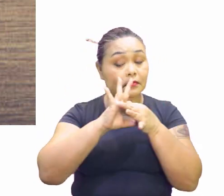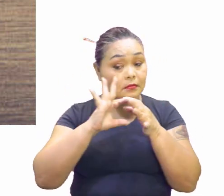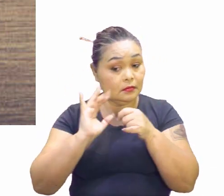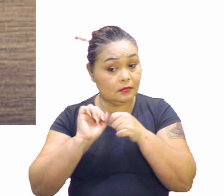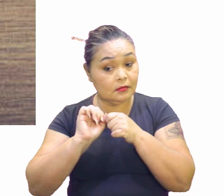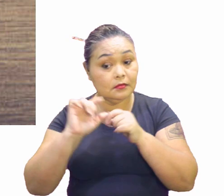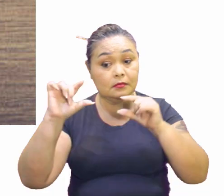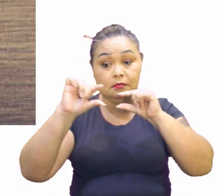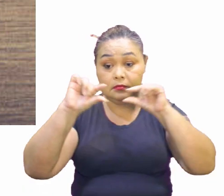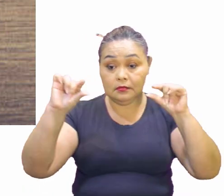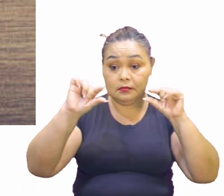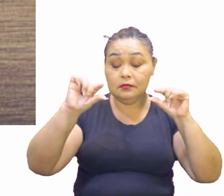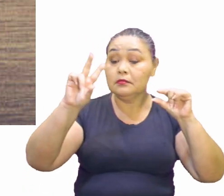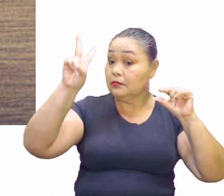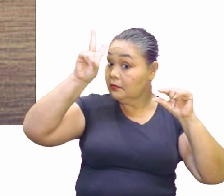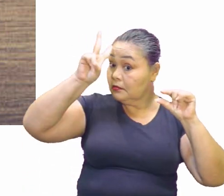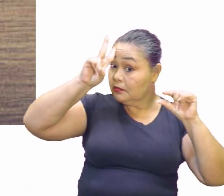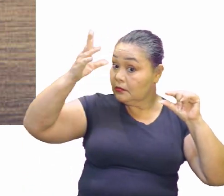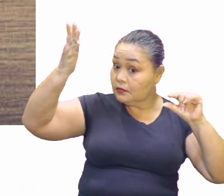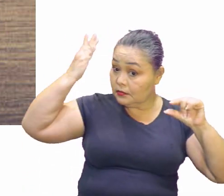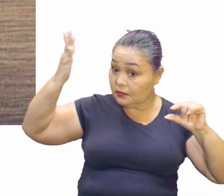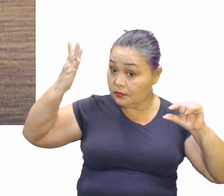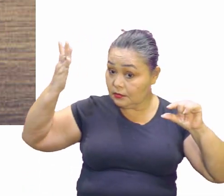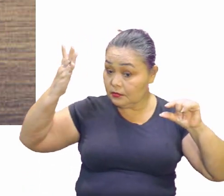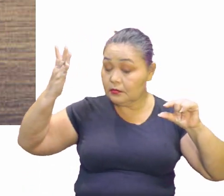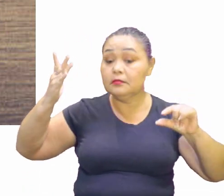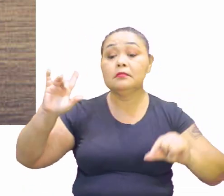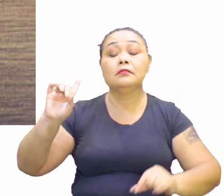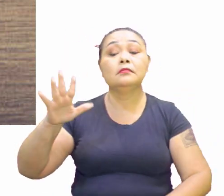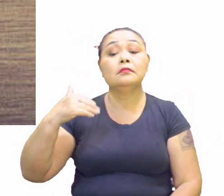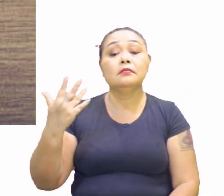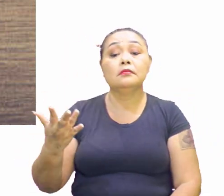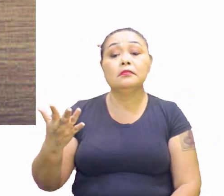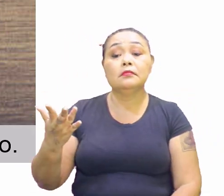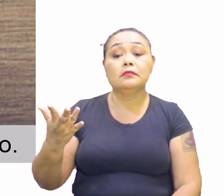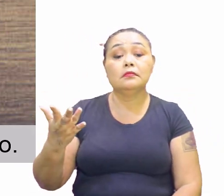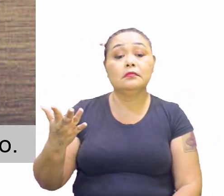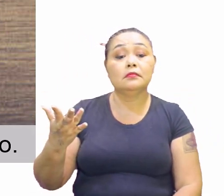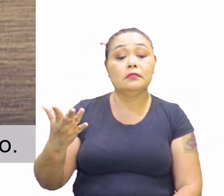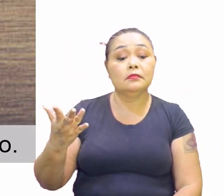com citações, né, de história.